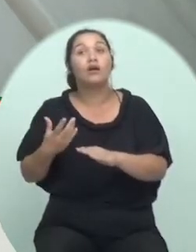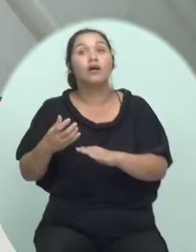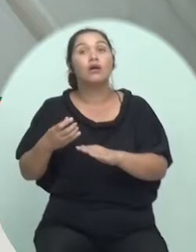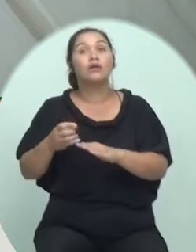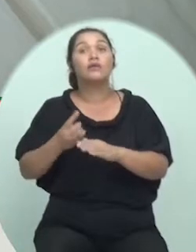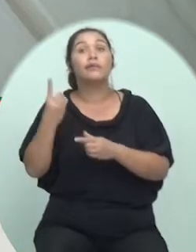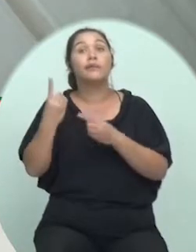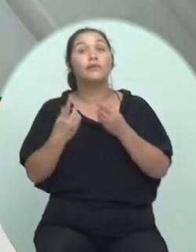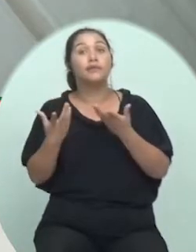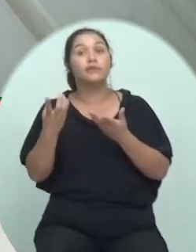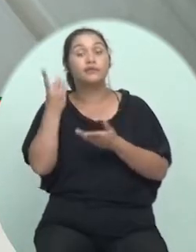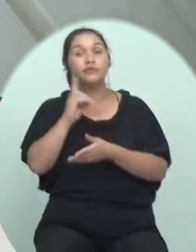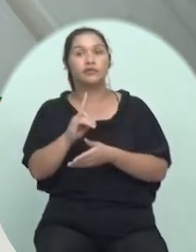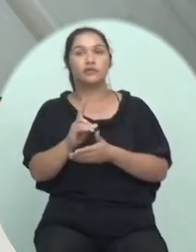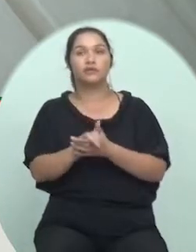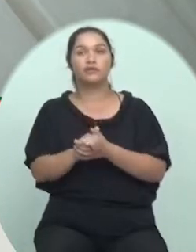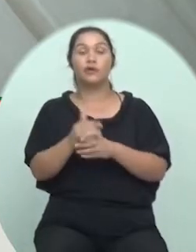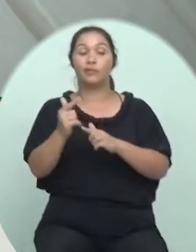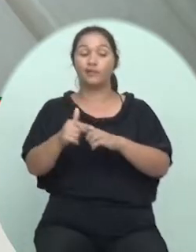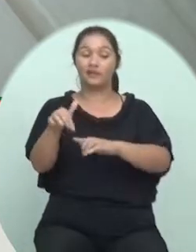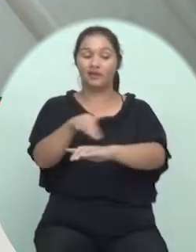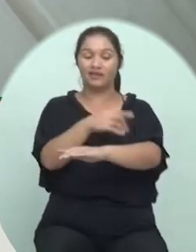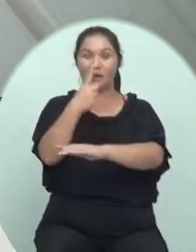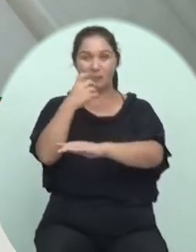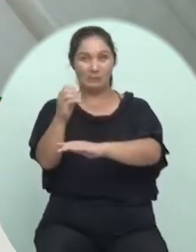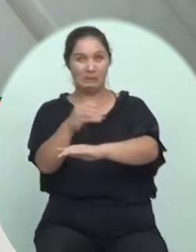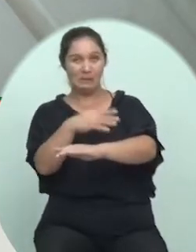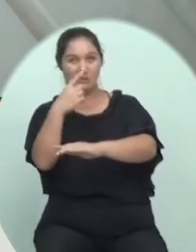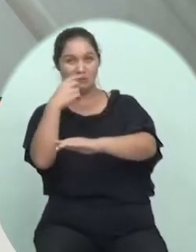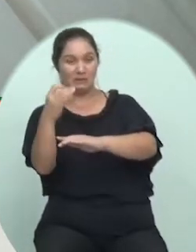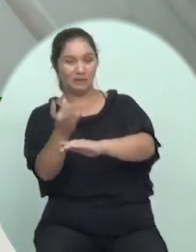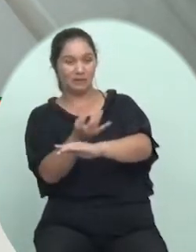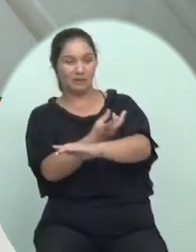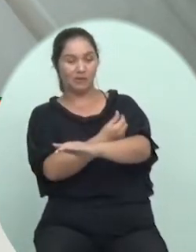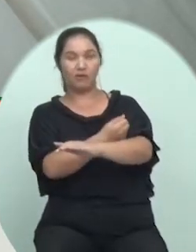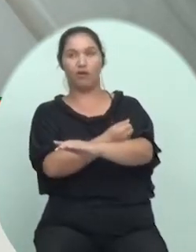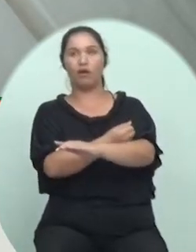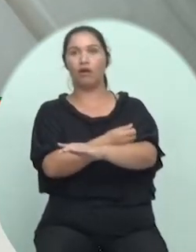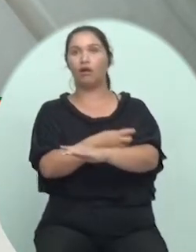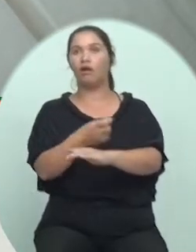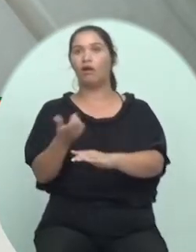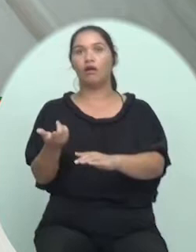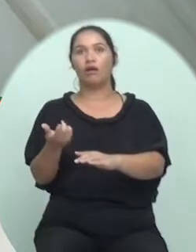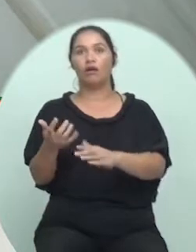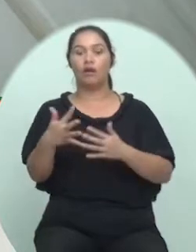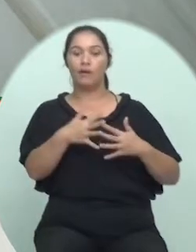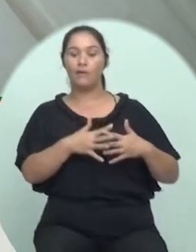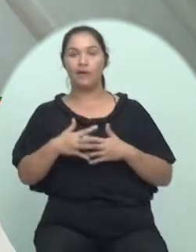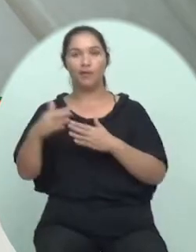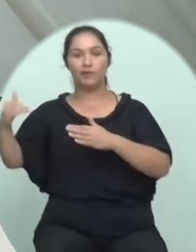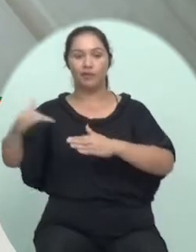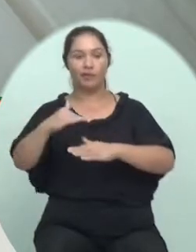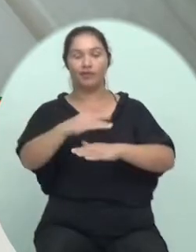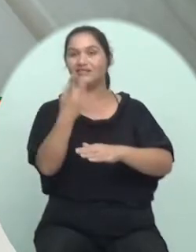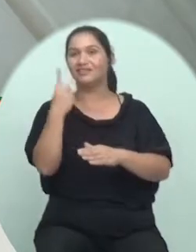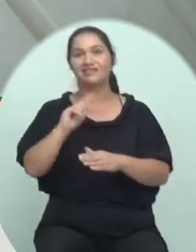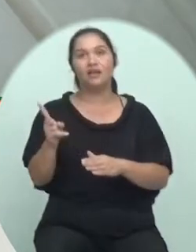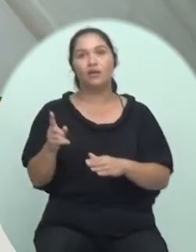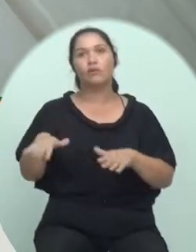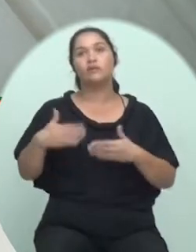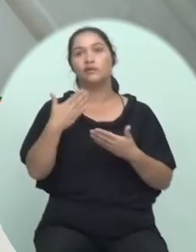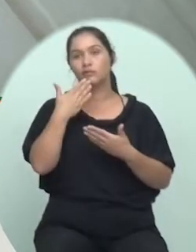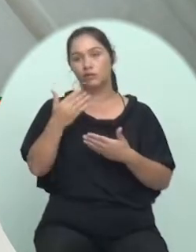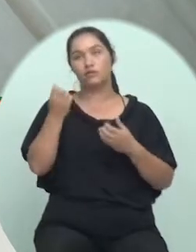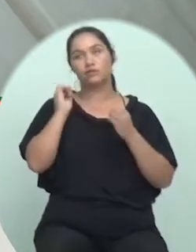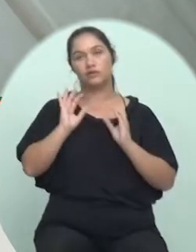Devido à quantidade de vegetação e entulho às margens desta rua, o caminhão da coleta do lixo não está mais passando pelo local.